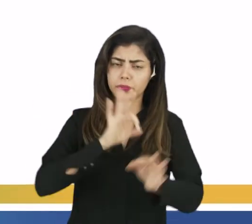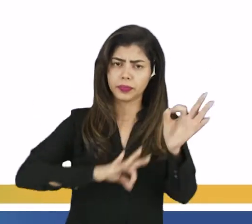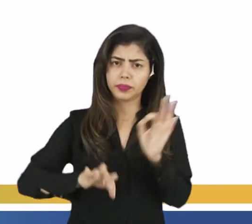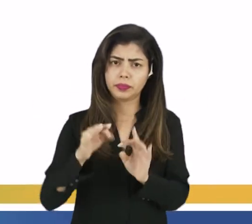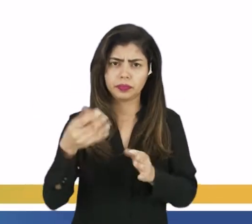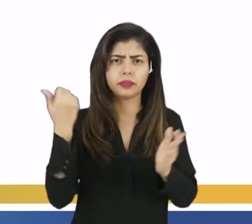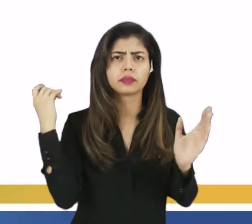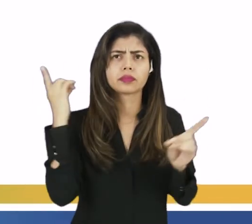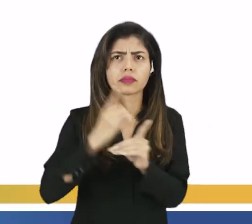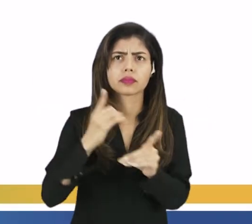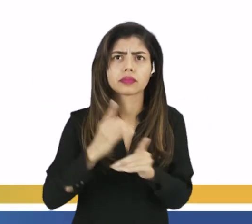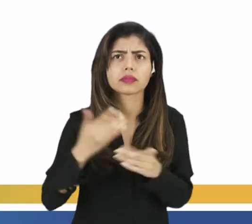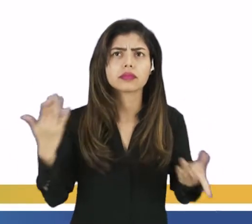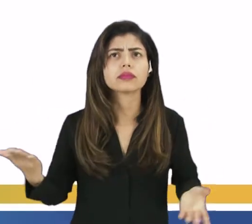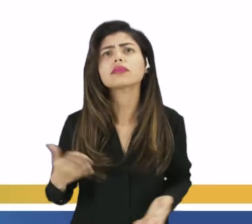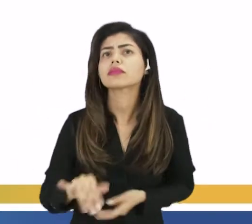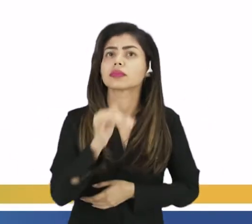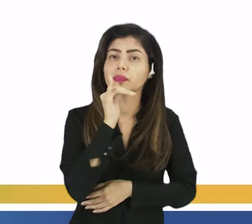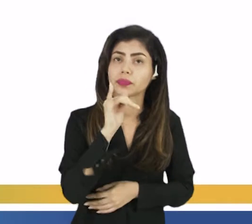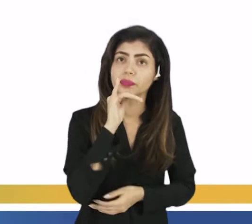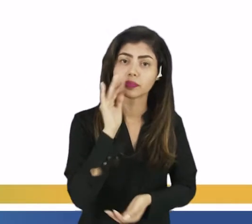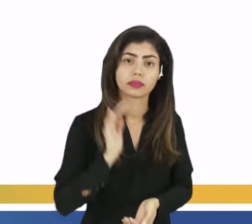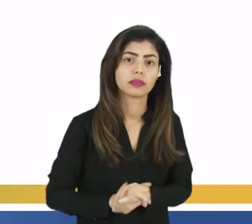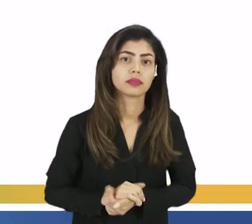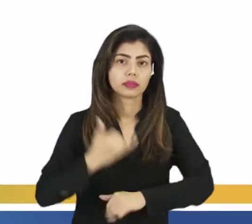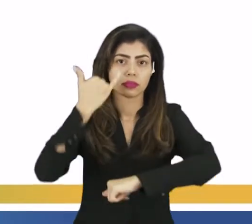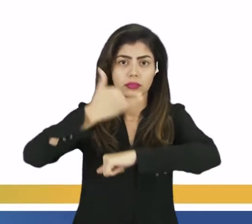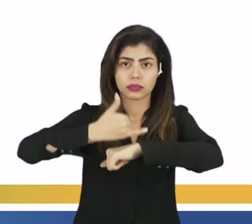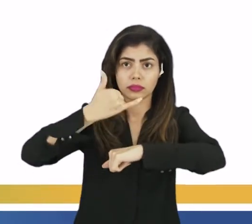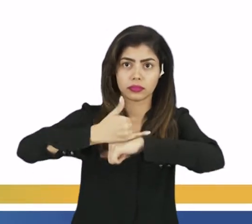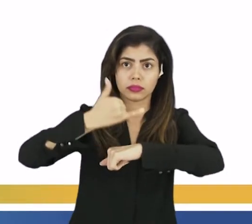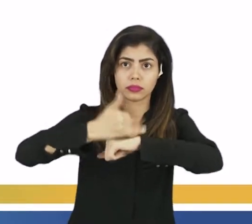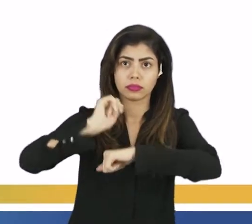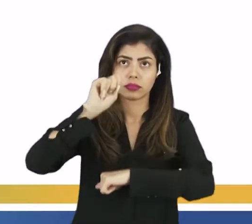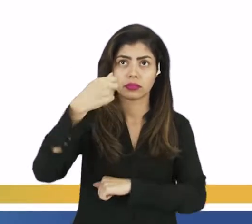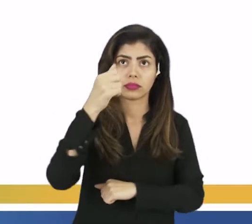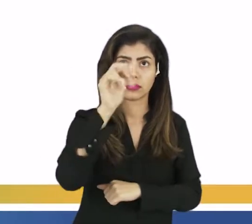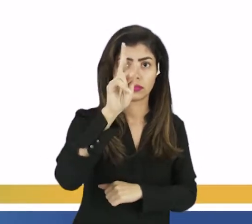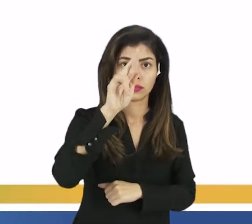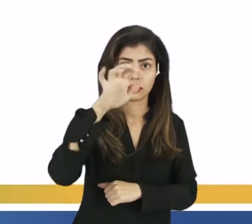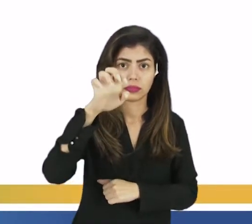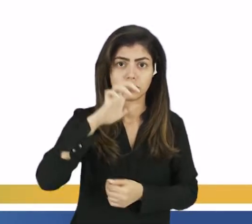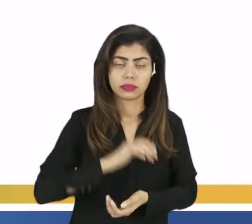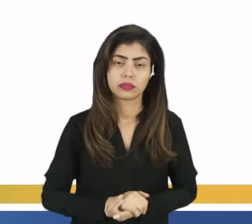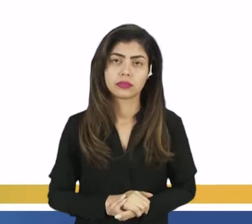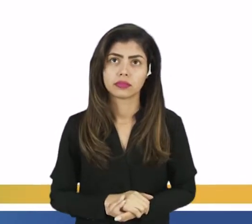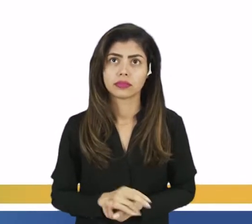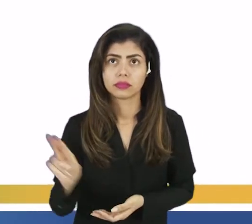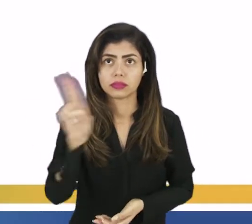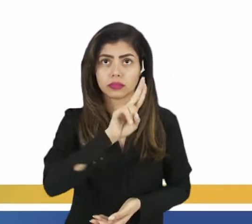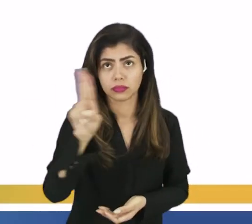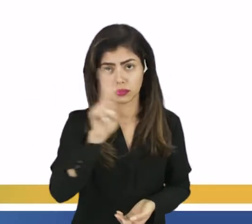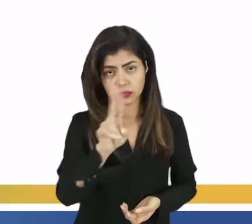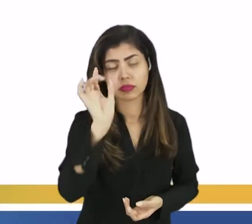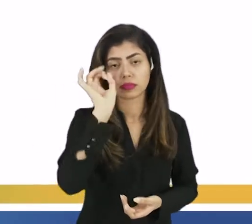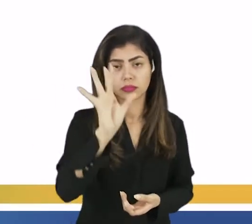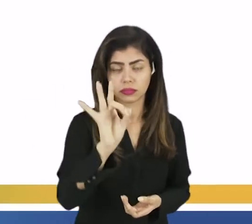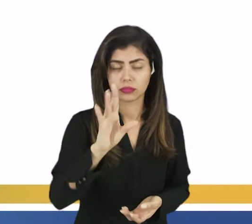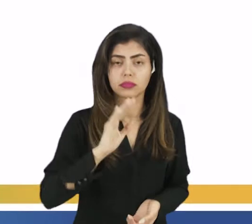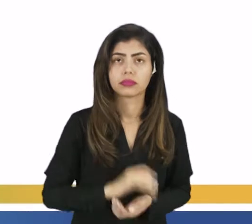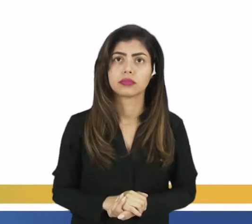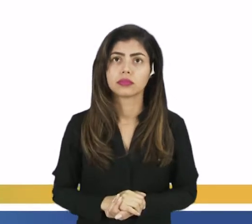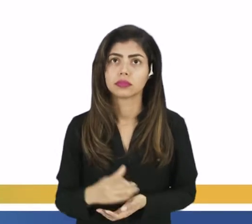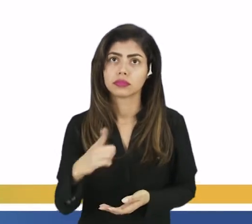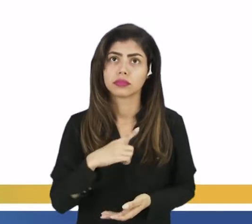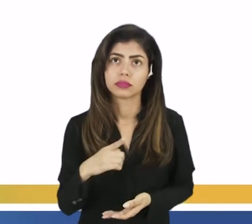os elementos químicos são identificados estão nós temos na tabela periódica o símbolo do elemento químico o nome desse elemento